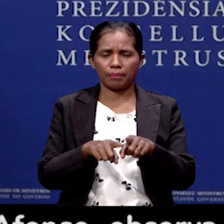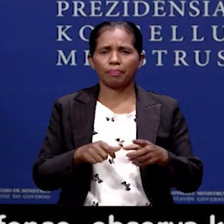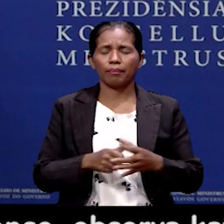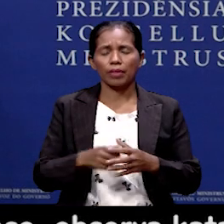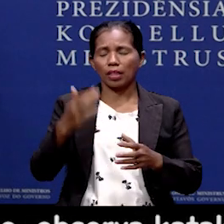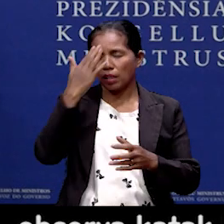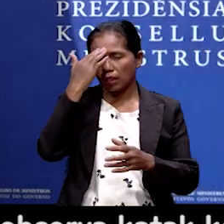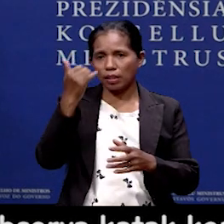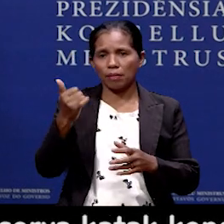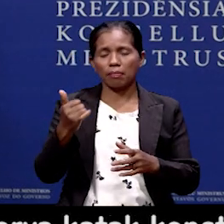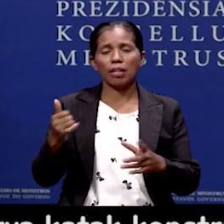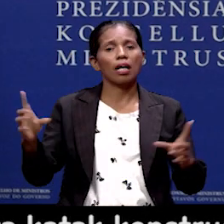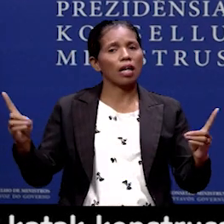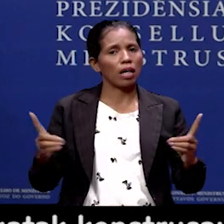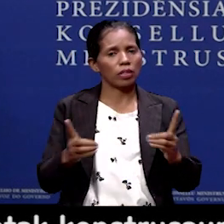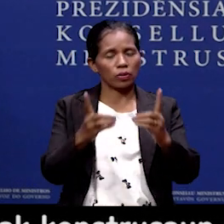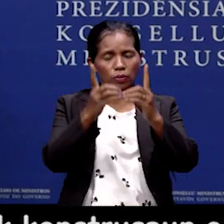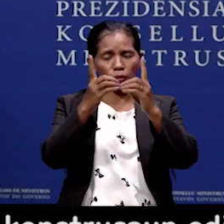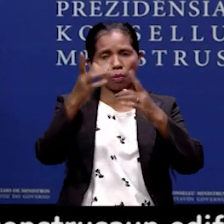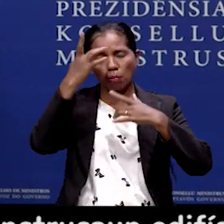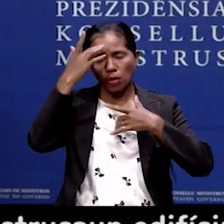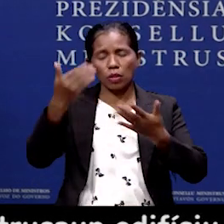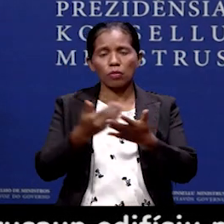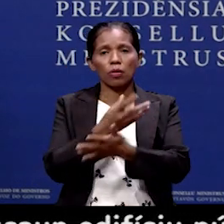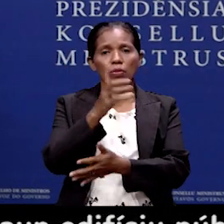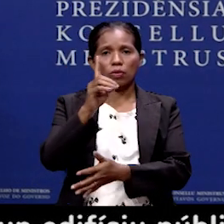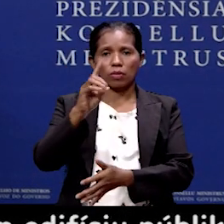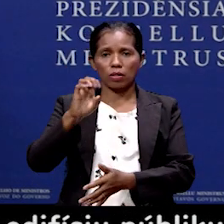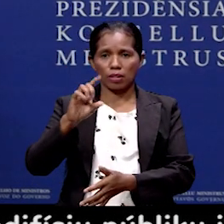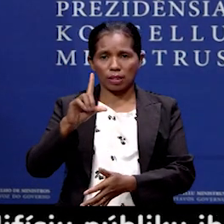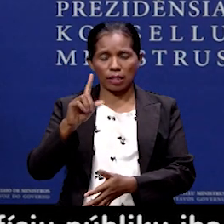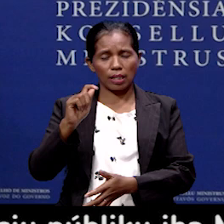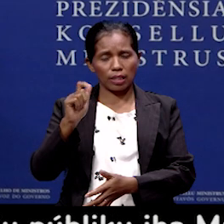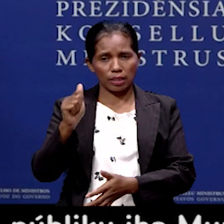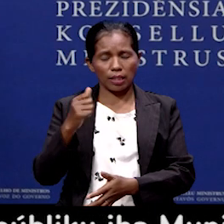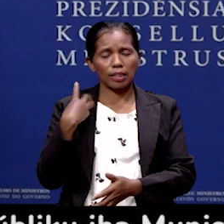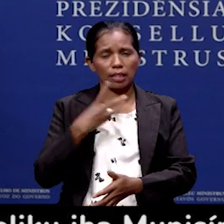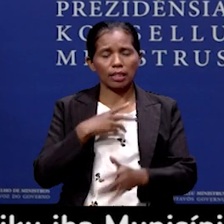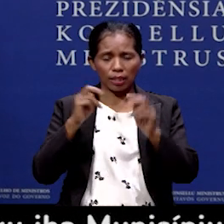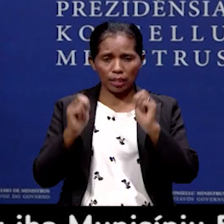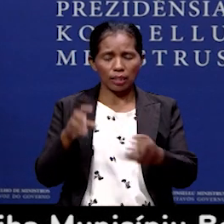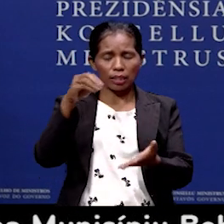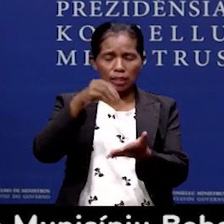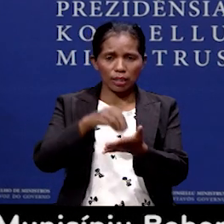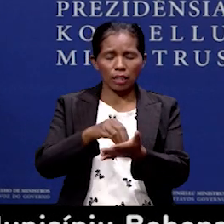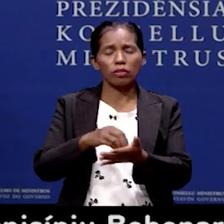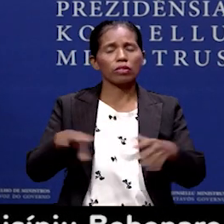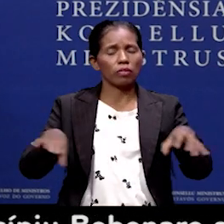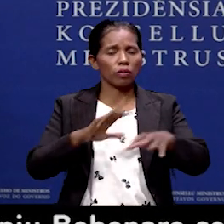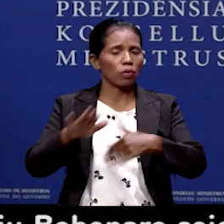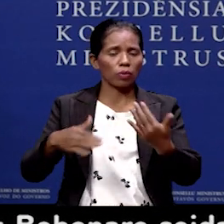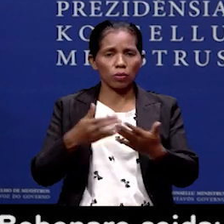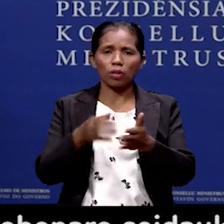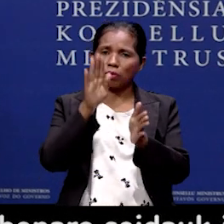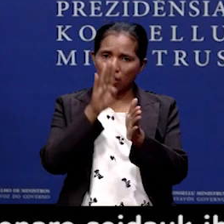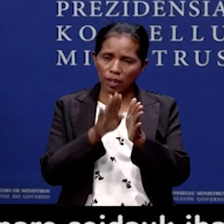só a variante Delta tem que fazer uma medida drástica. O esforço é reduzir